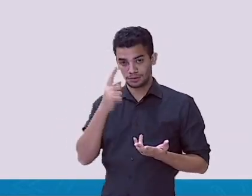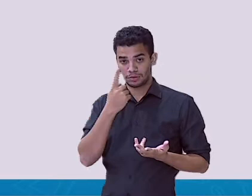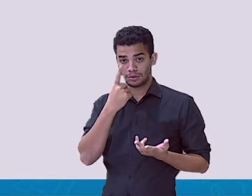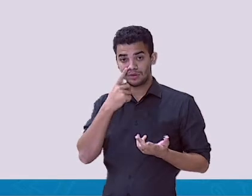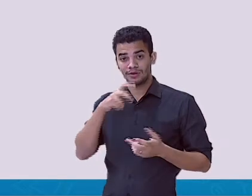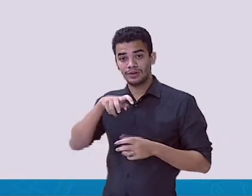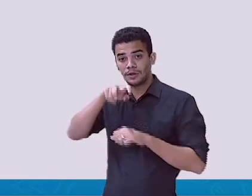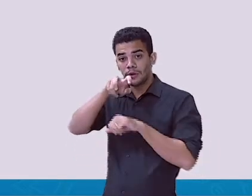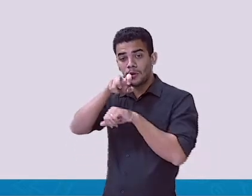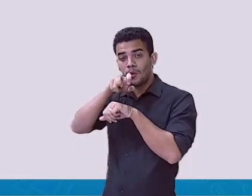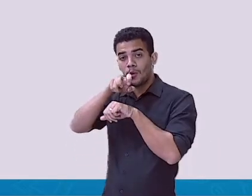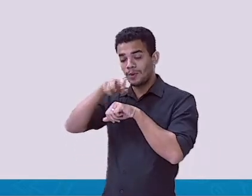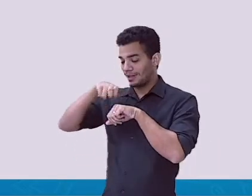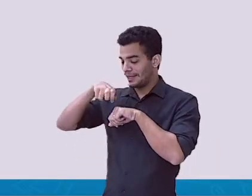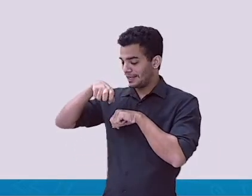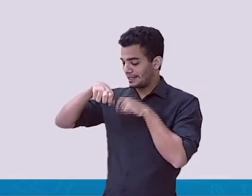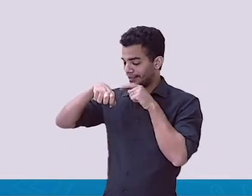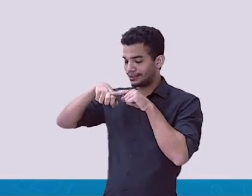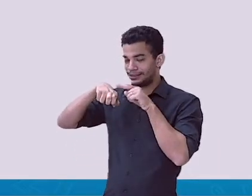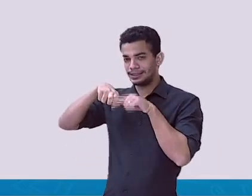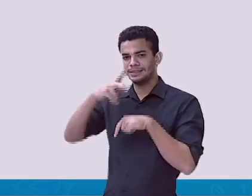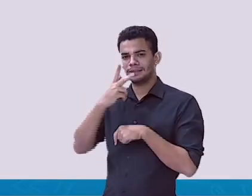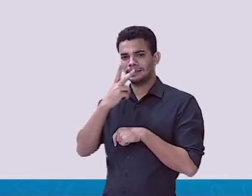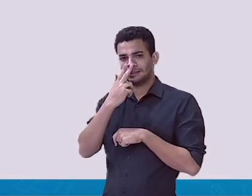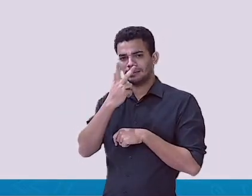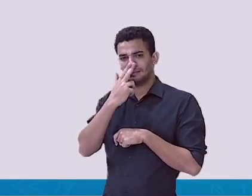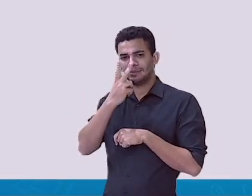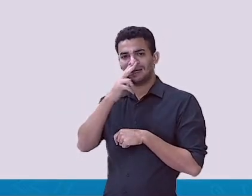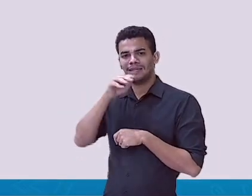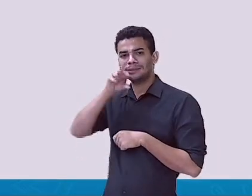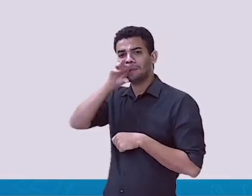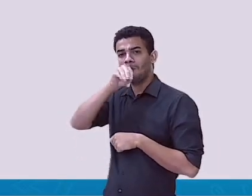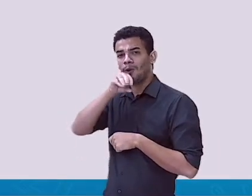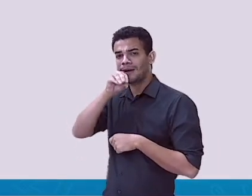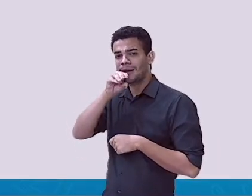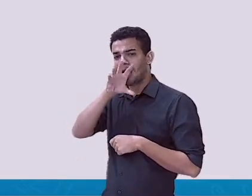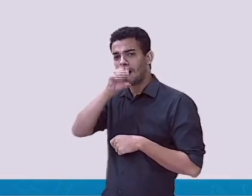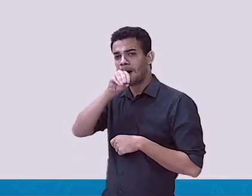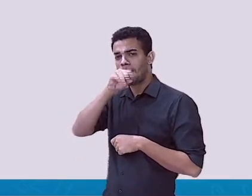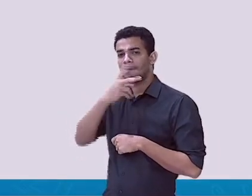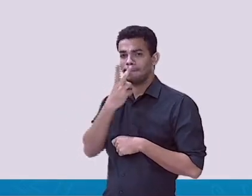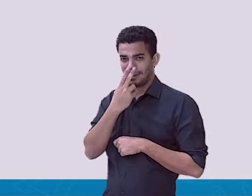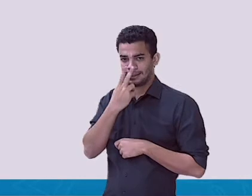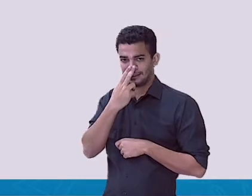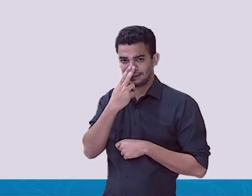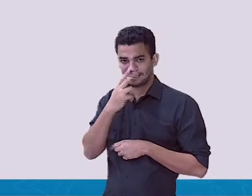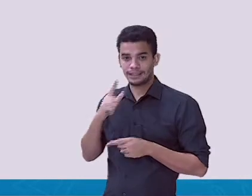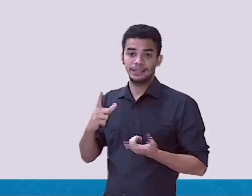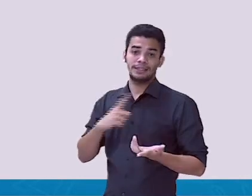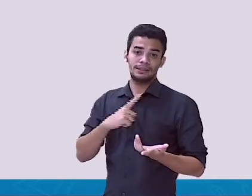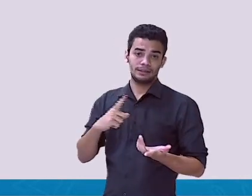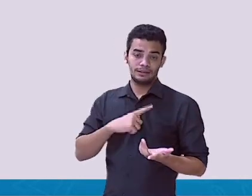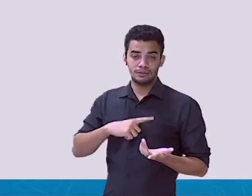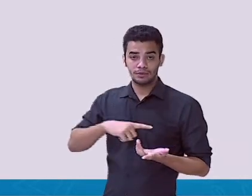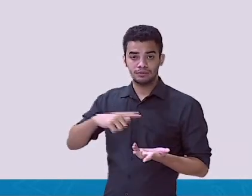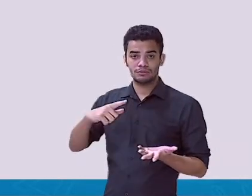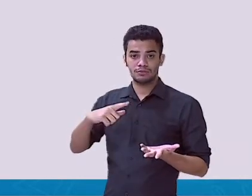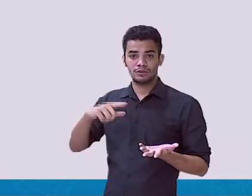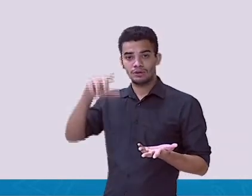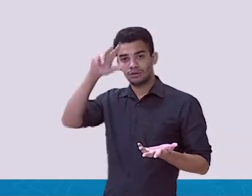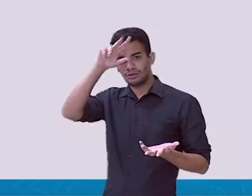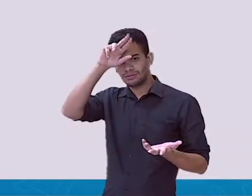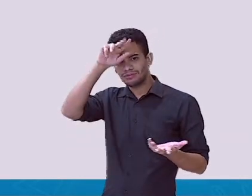O pedipalpo, que são como se fossem duas antenas, mas não são as antenas ainda. As patas,